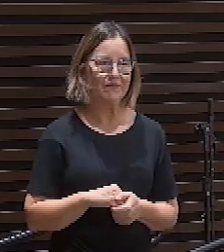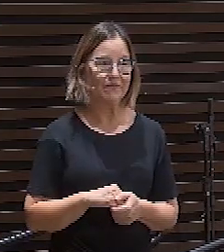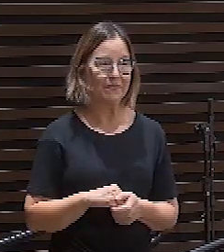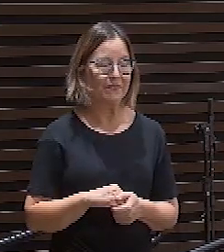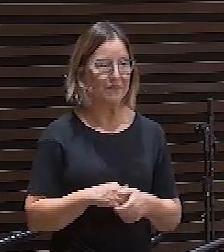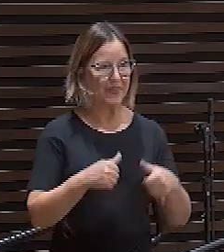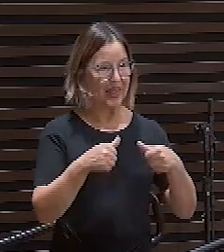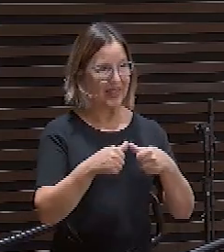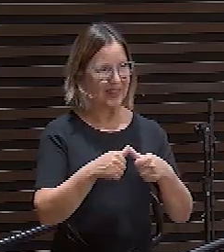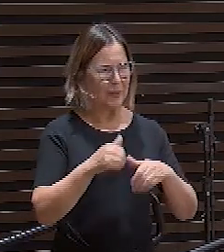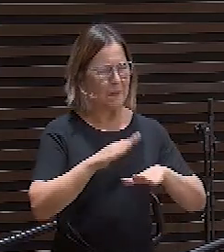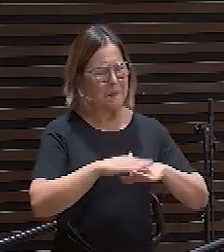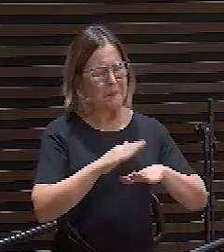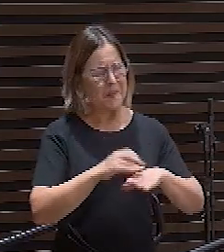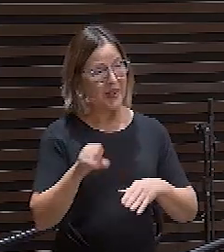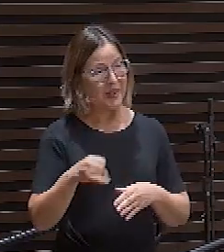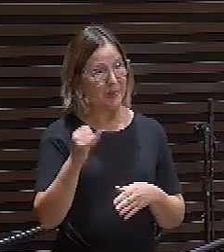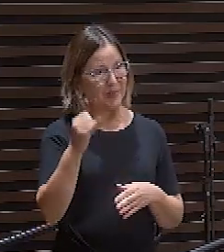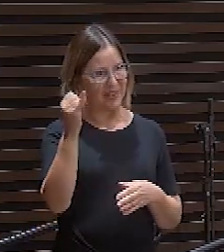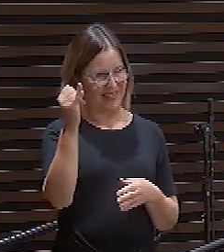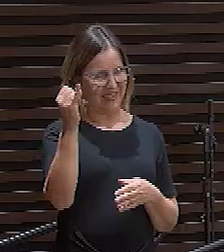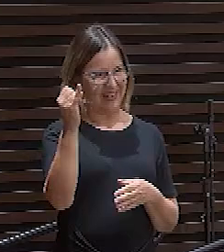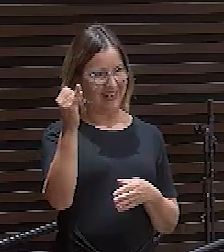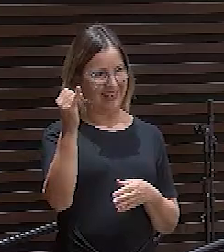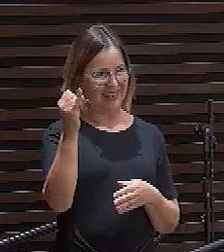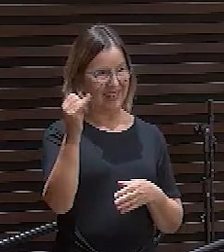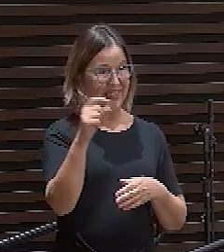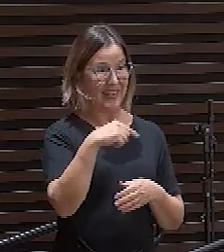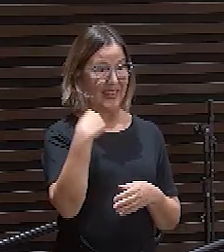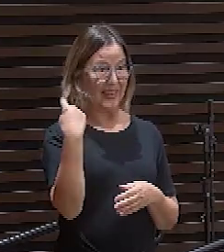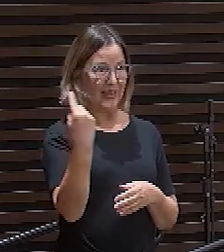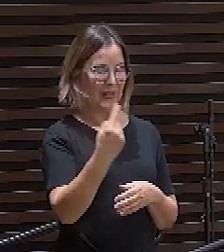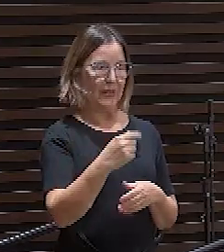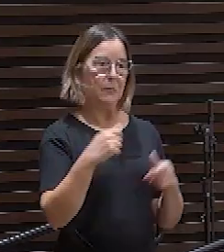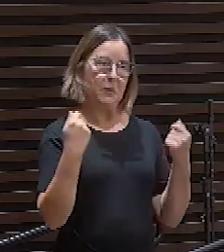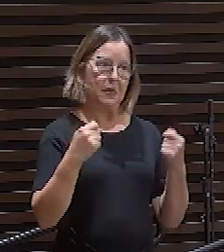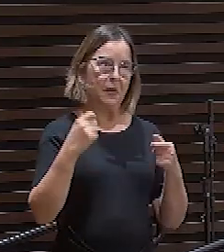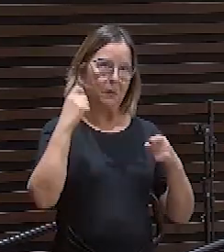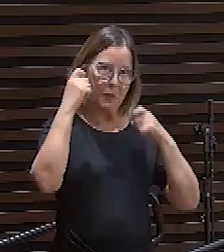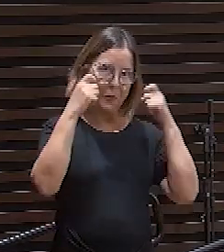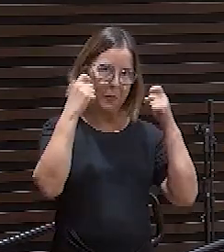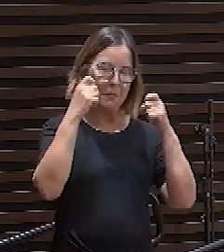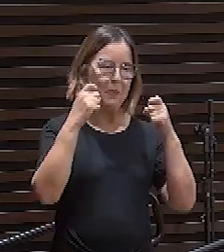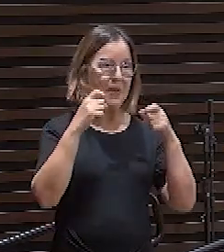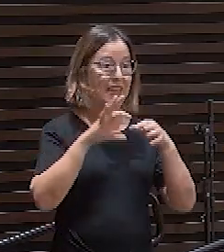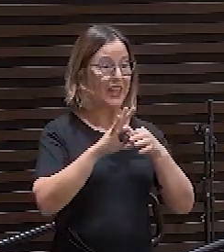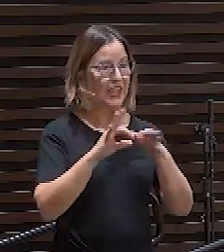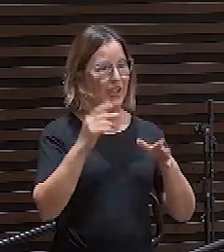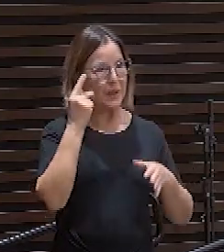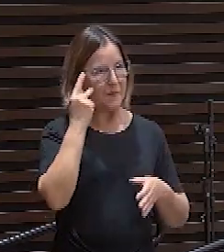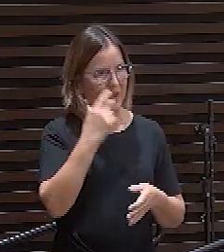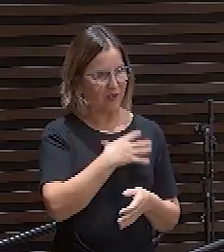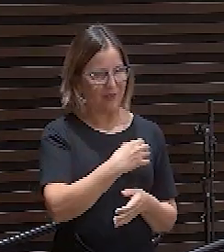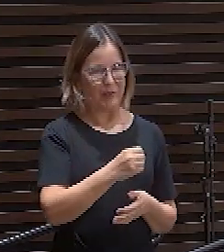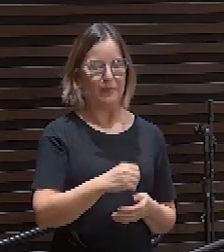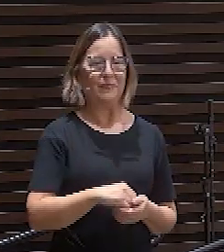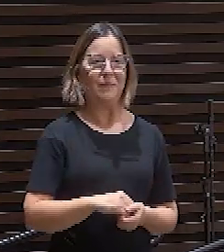Esse é o mais importante legado que nós devemos nos preocupar em deixar para os nossos filhos.